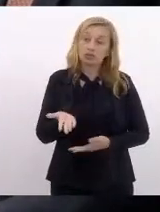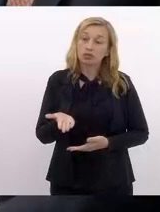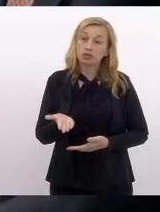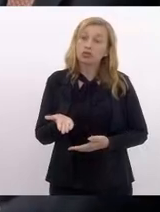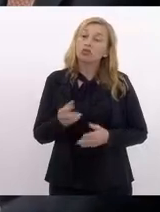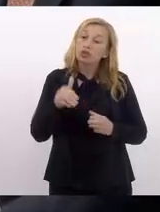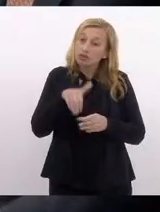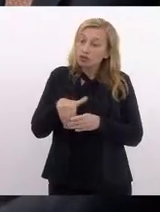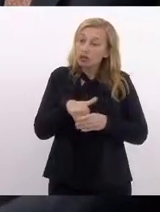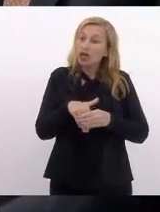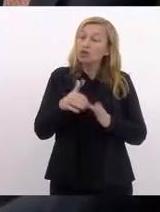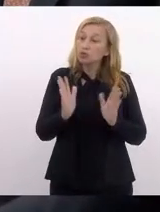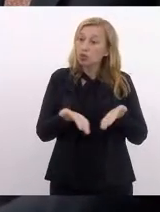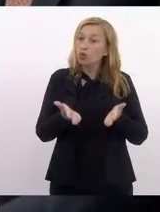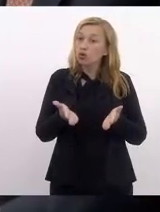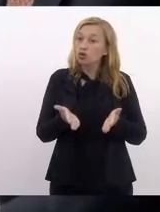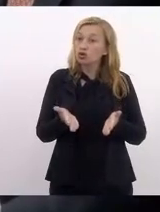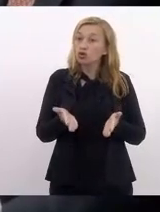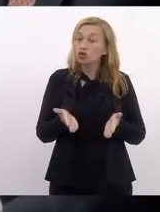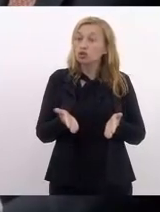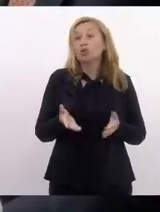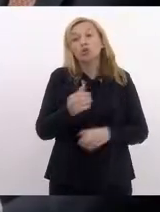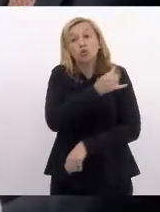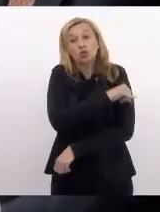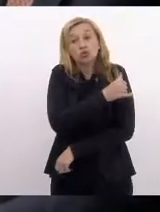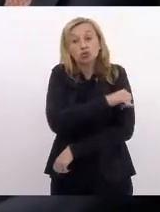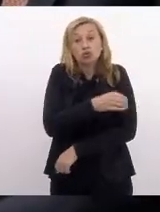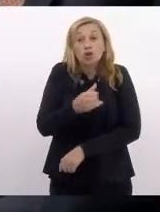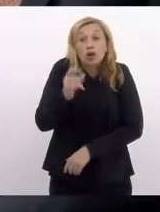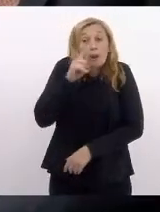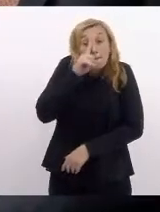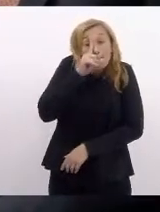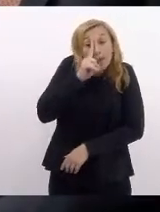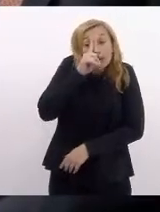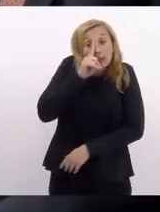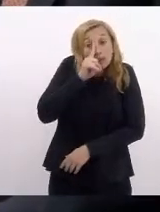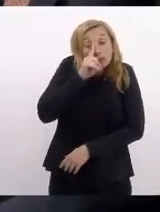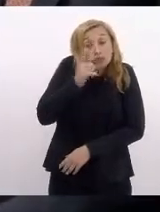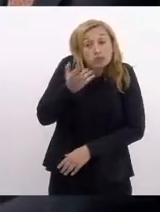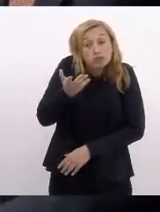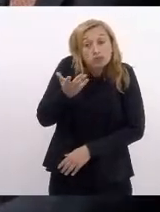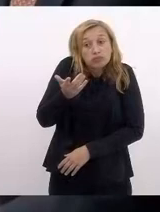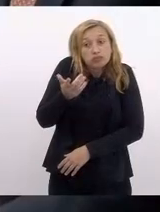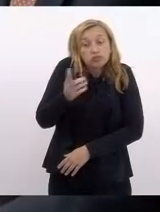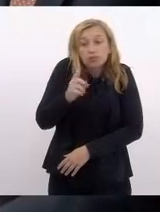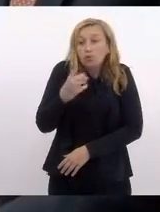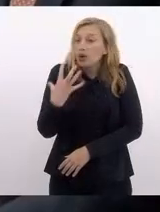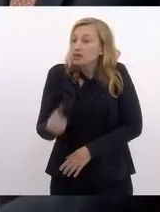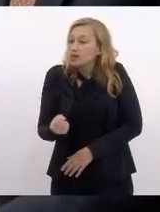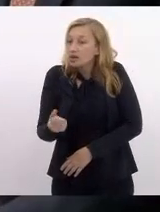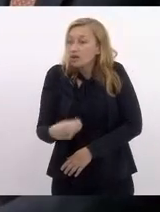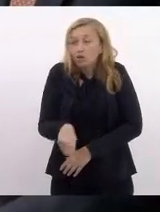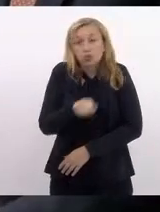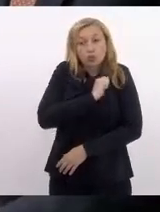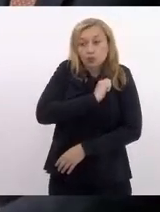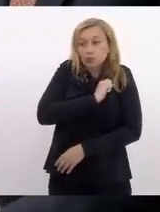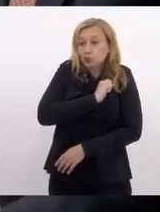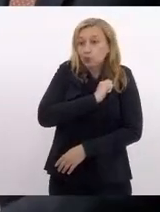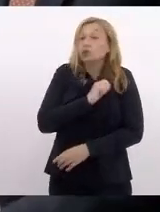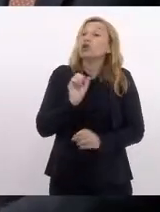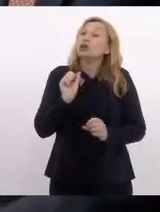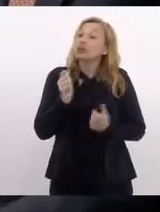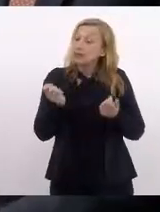o que será votado hoje aqui coloca o Rio de Janeiro no perigo iminente de que não seja aceito no regime de recuperação fiscal